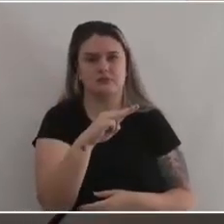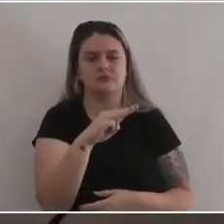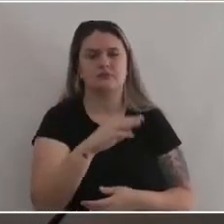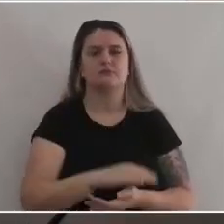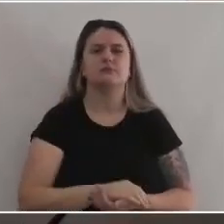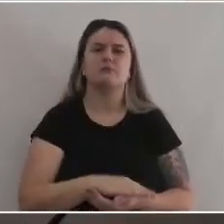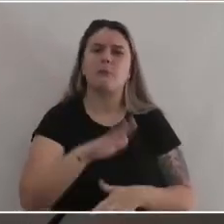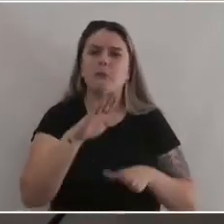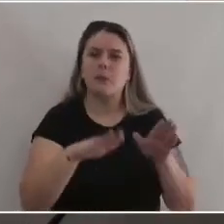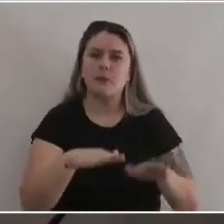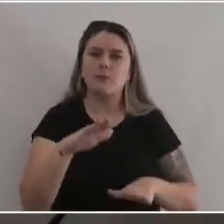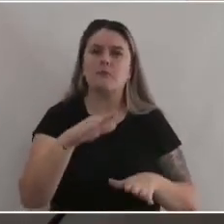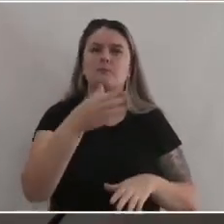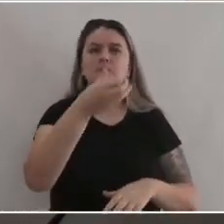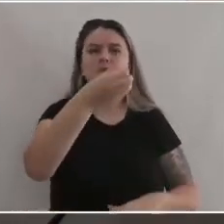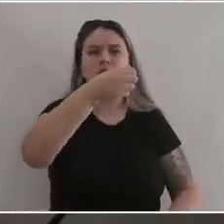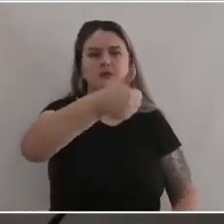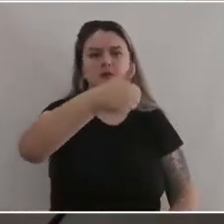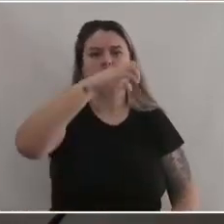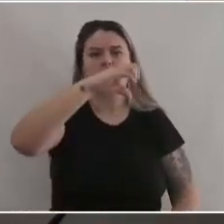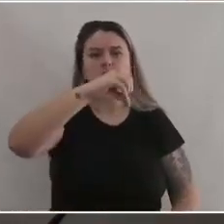6.829.000, correspondendo a